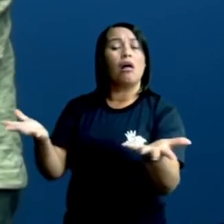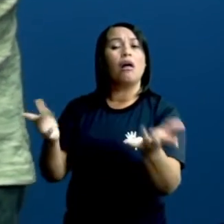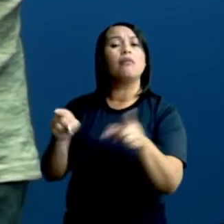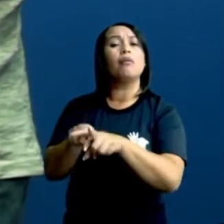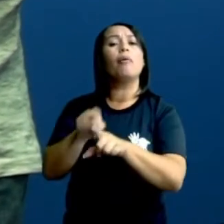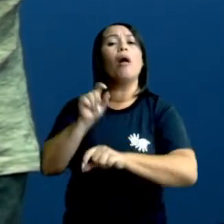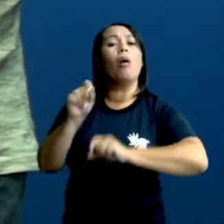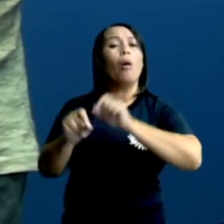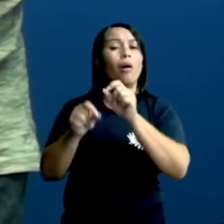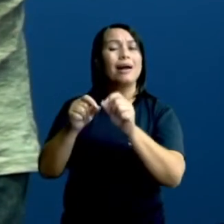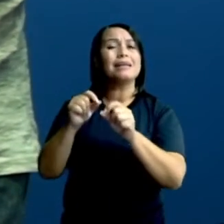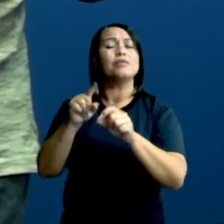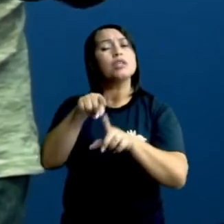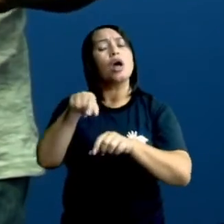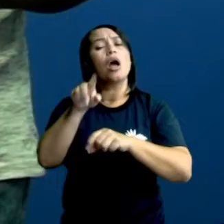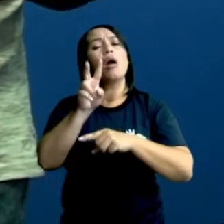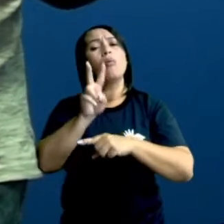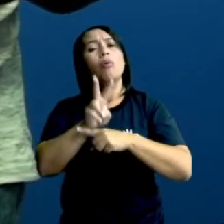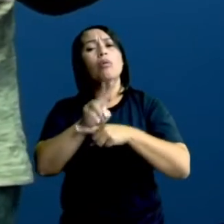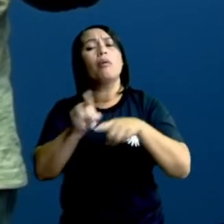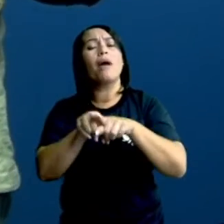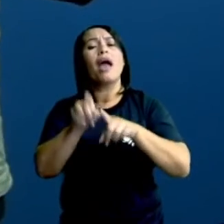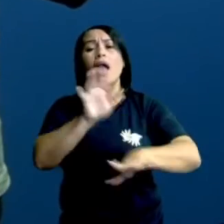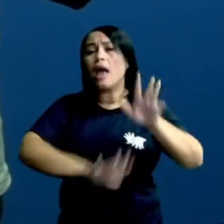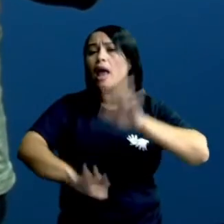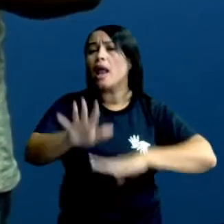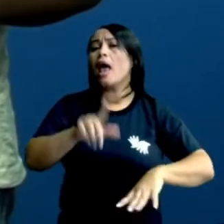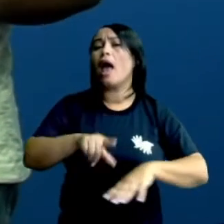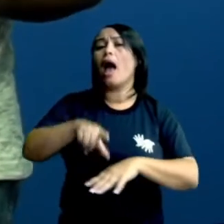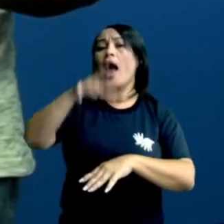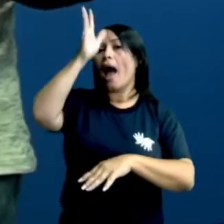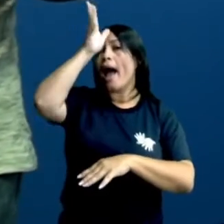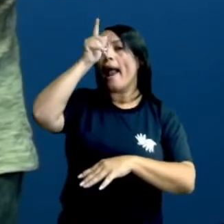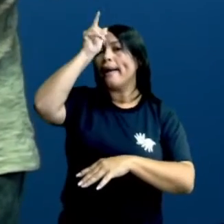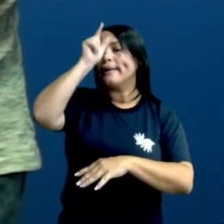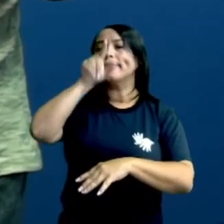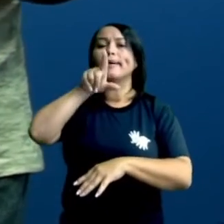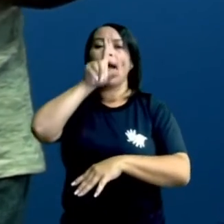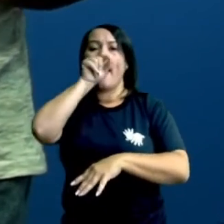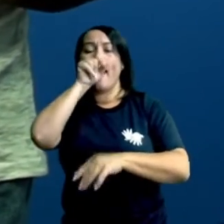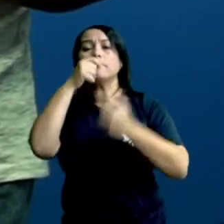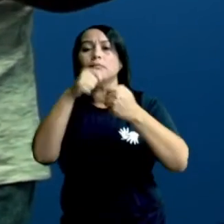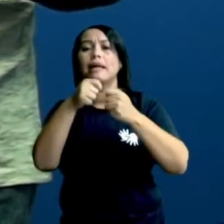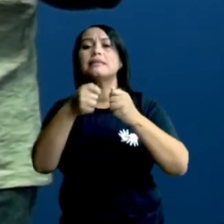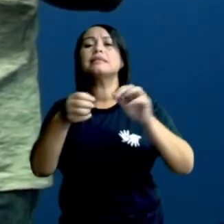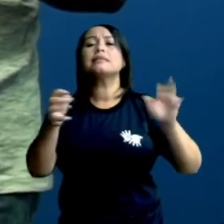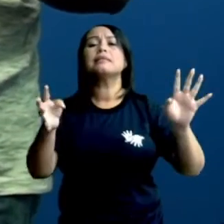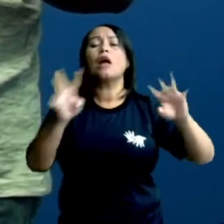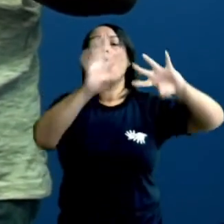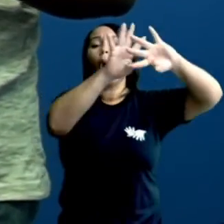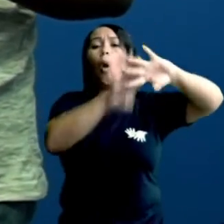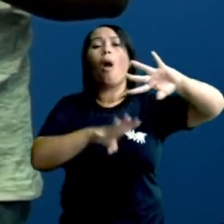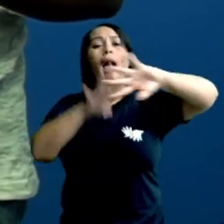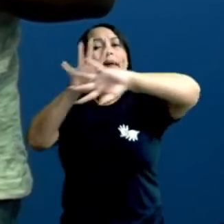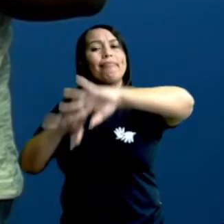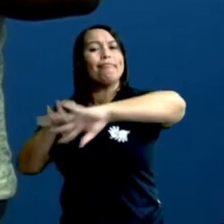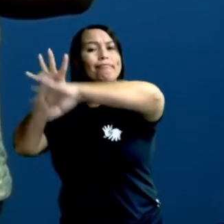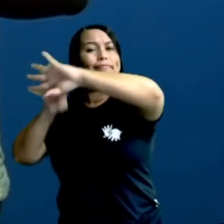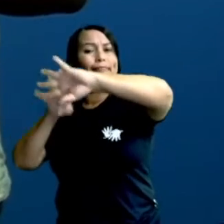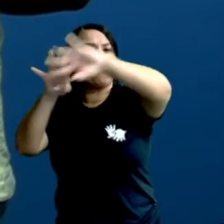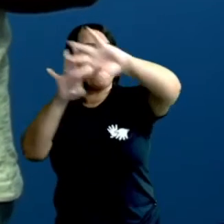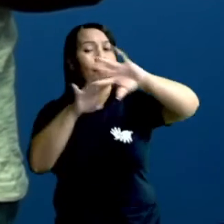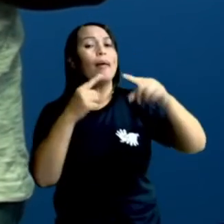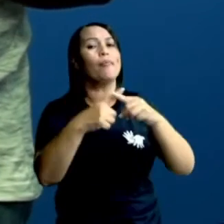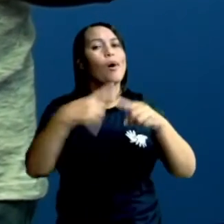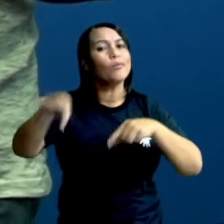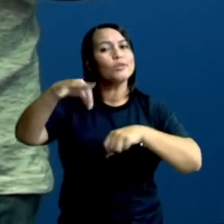E se você for criar aves, criar galinhas no quintal, você deve telar esse galinheiro das aves, porque o mosquito gosta de se alimentar do